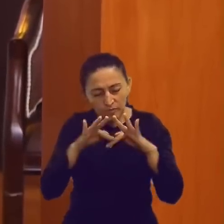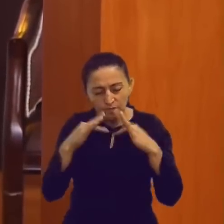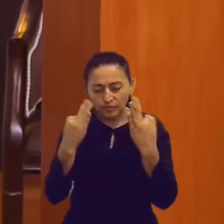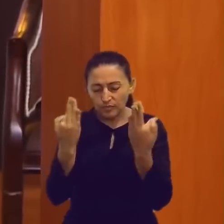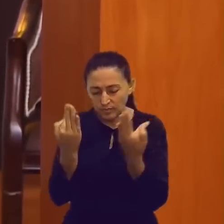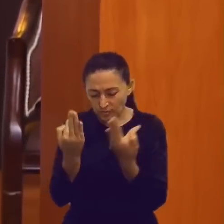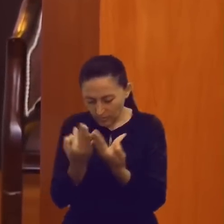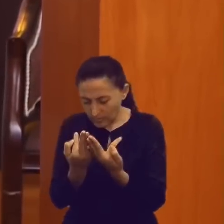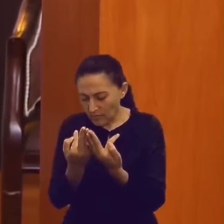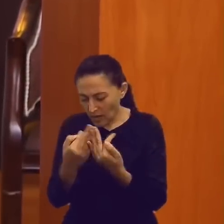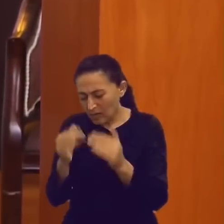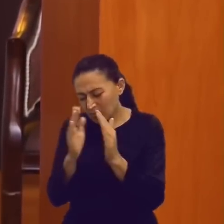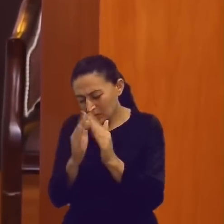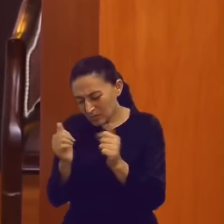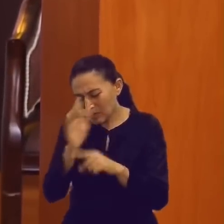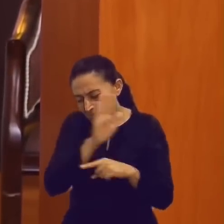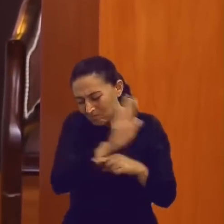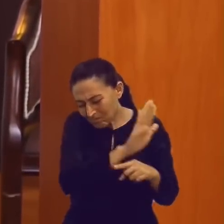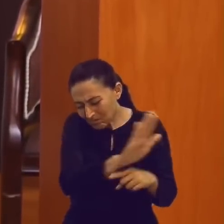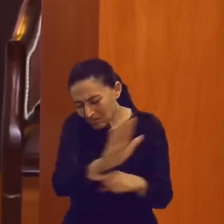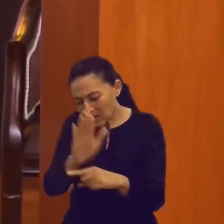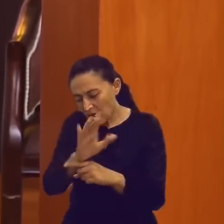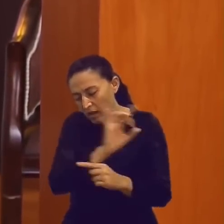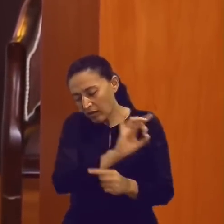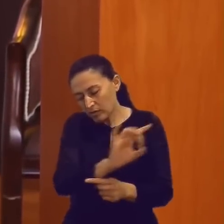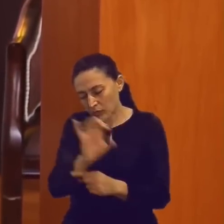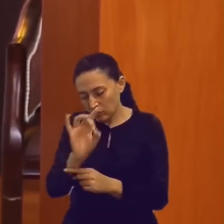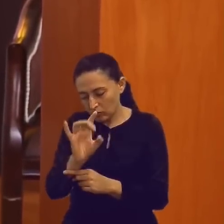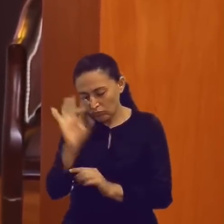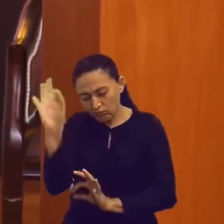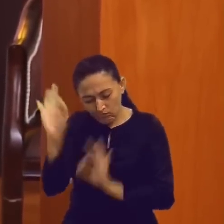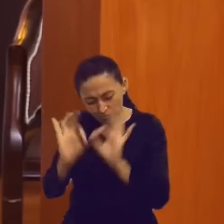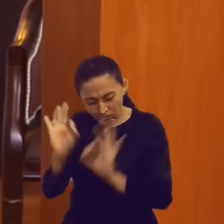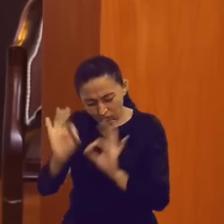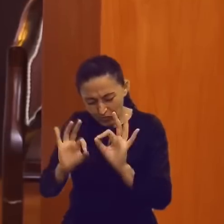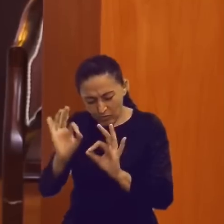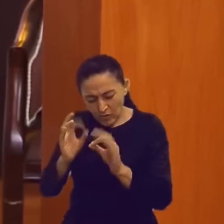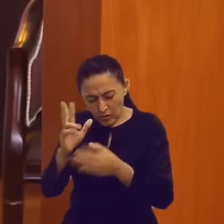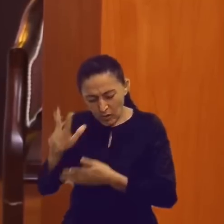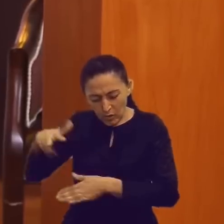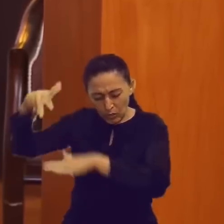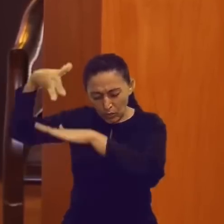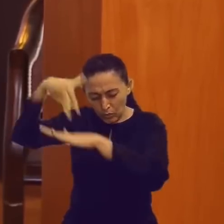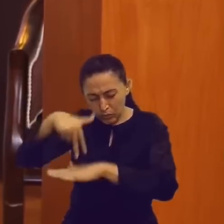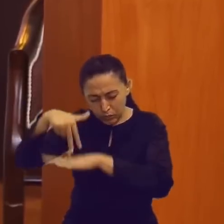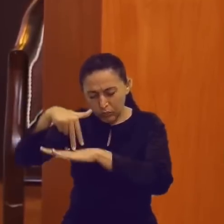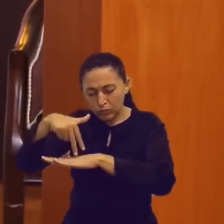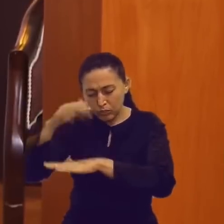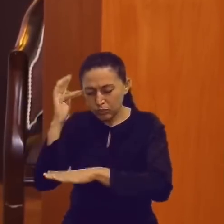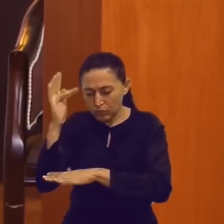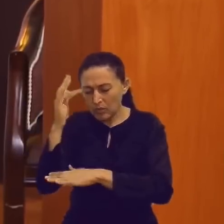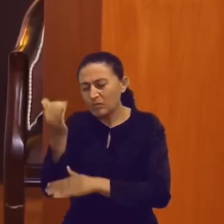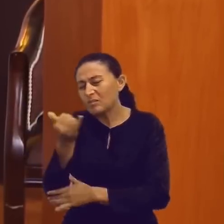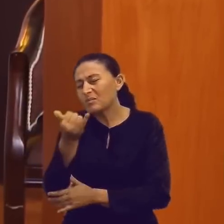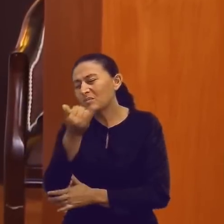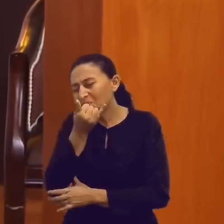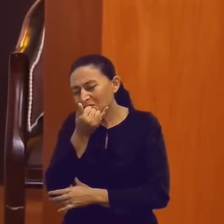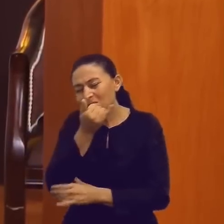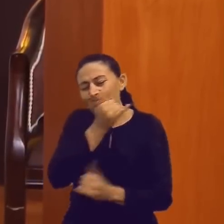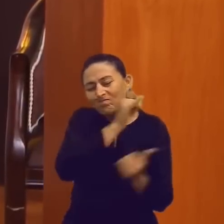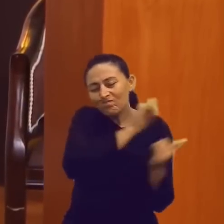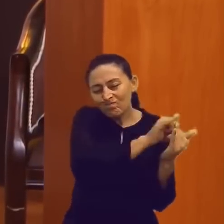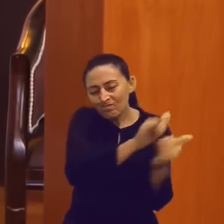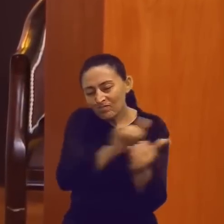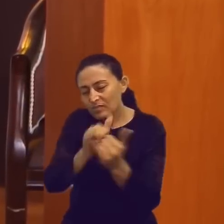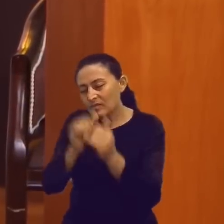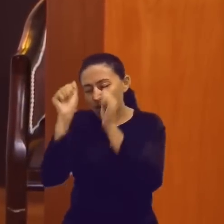as necessidades de cada um. Nos prepara, Senhor, para a Tua breve volta. Perdoa os nossos pecados. Abençoe também